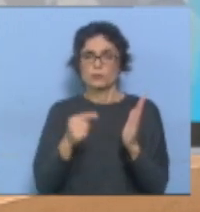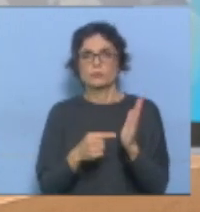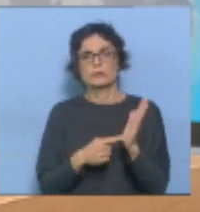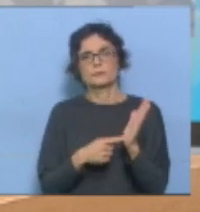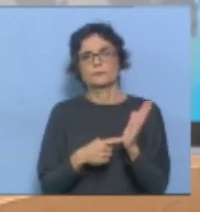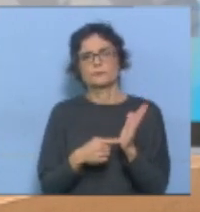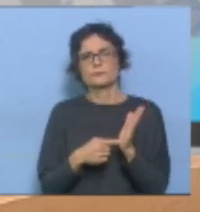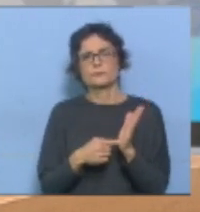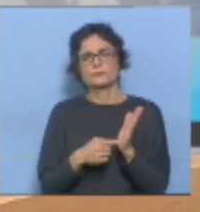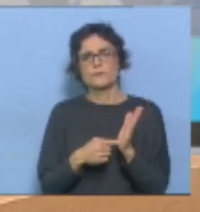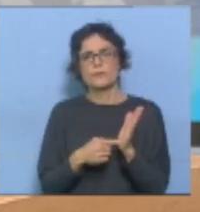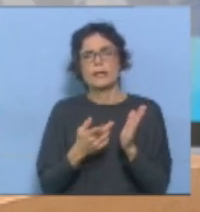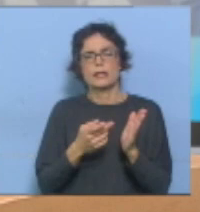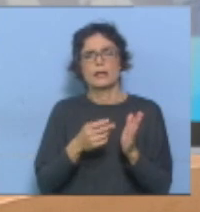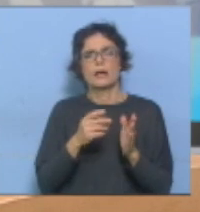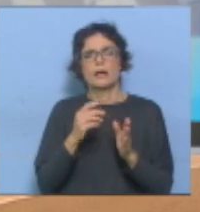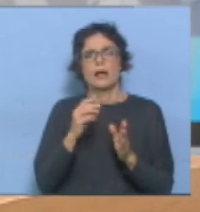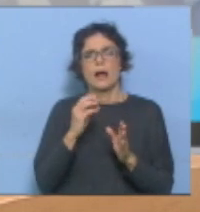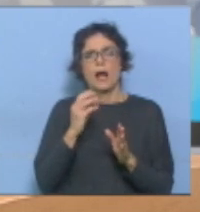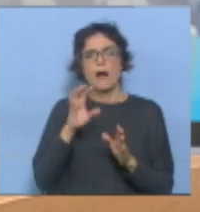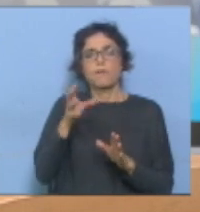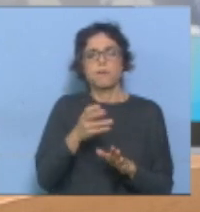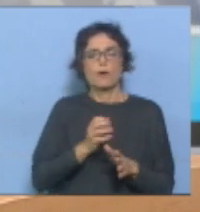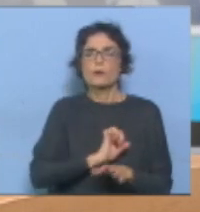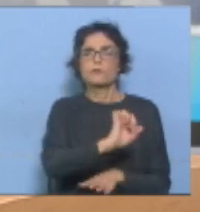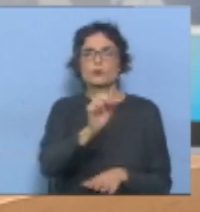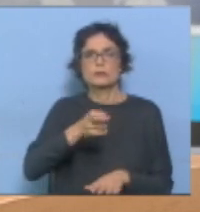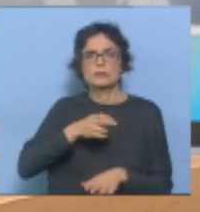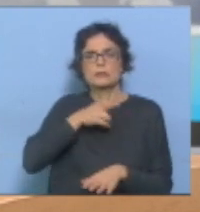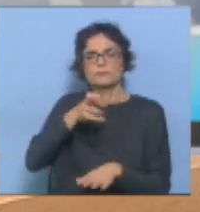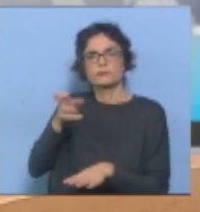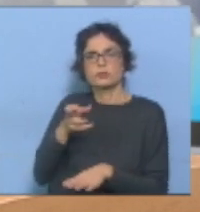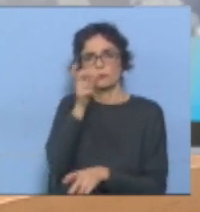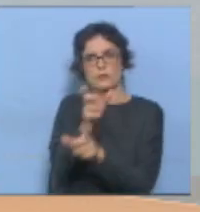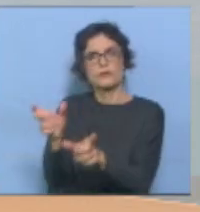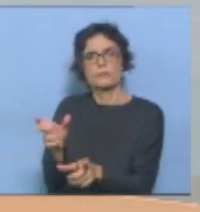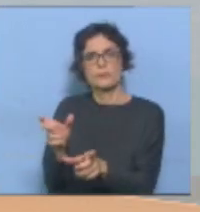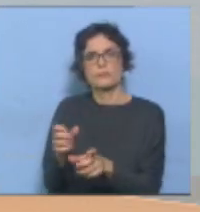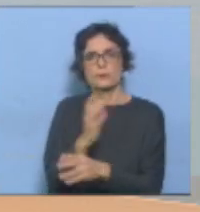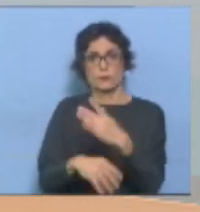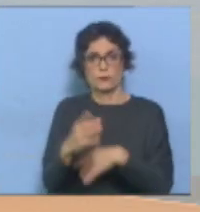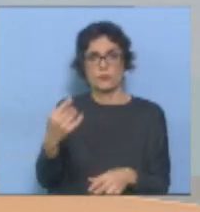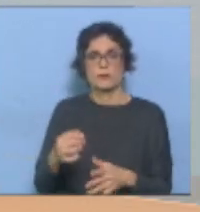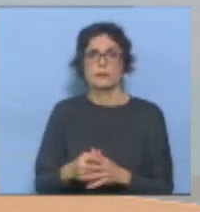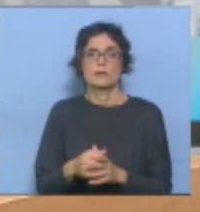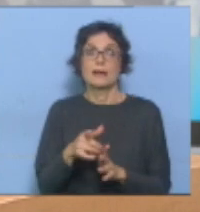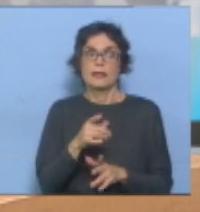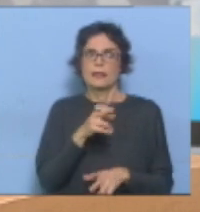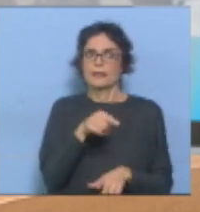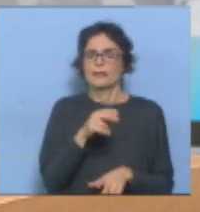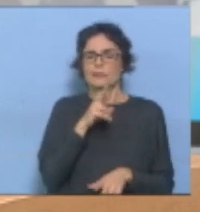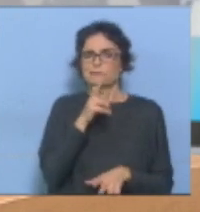eram as respostas concretas que os priores tinham na sua paróquia. E a resposta, posso dizer que foi um bocadinho mais